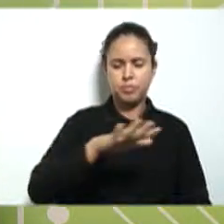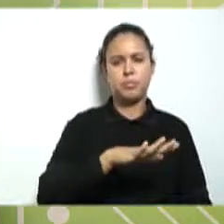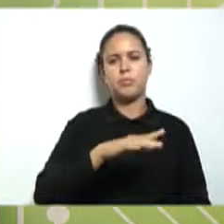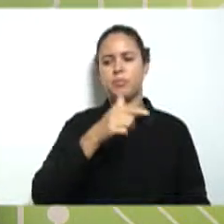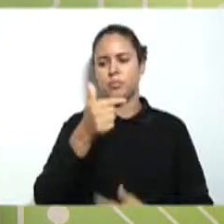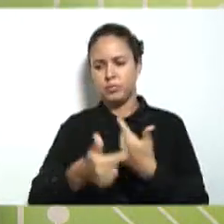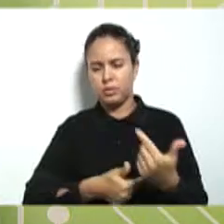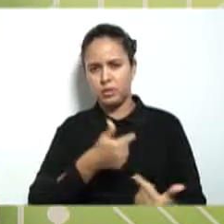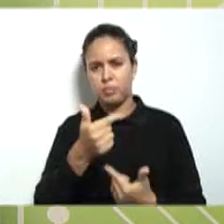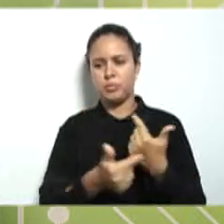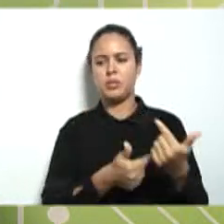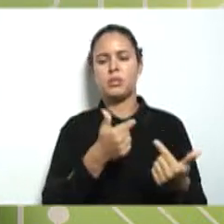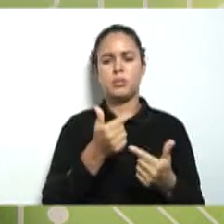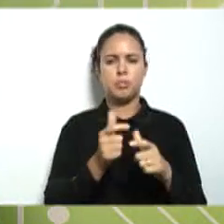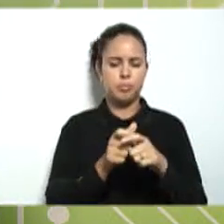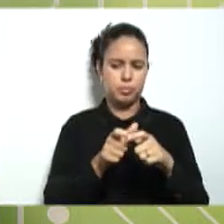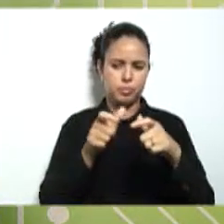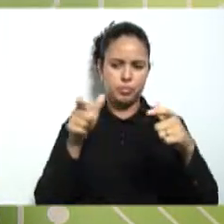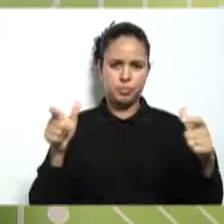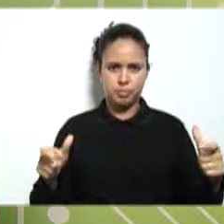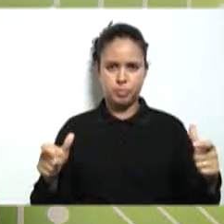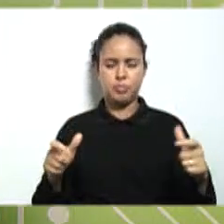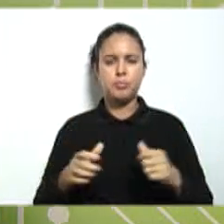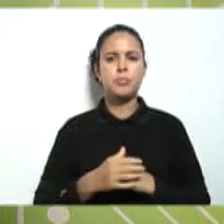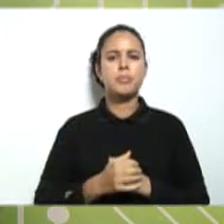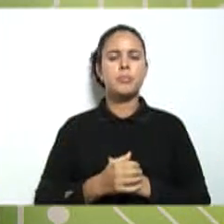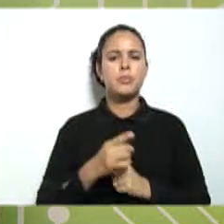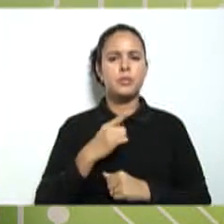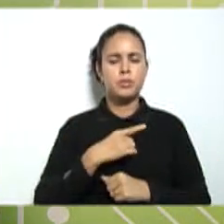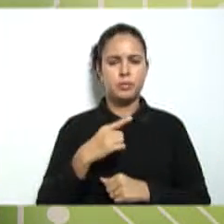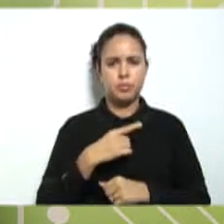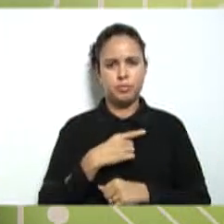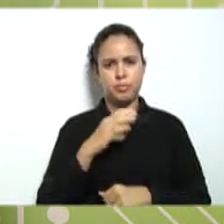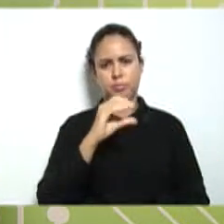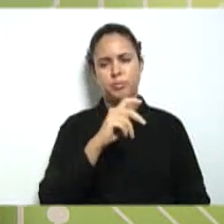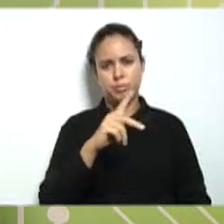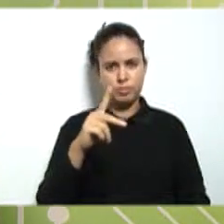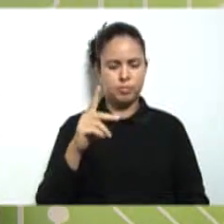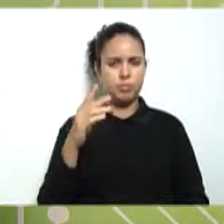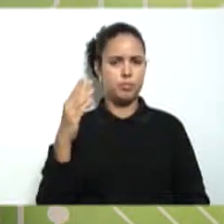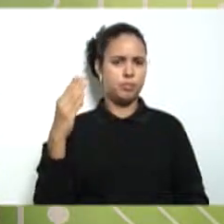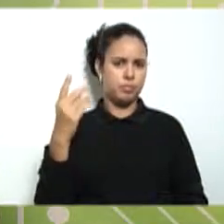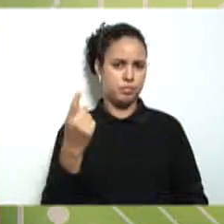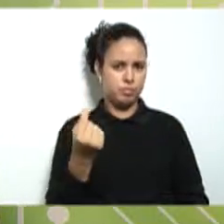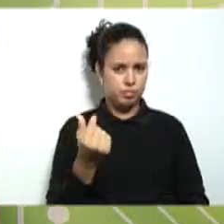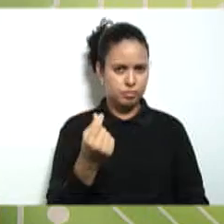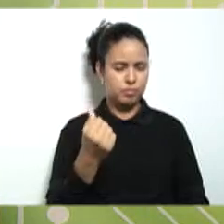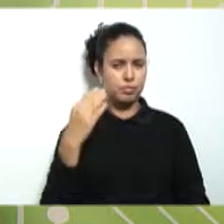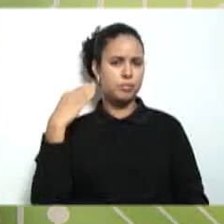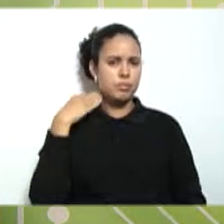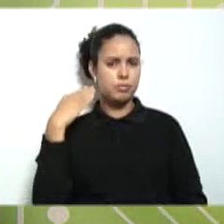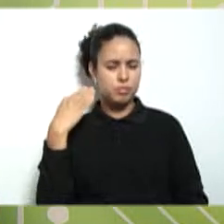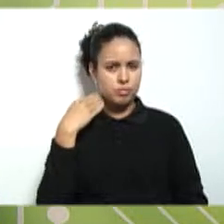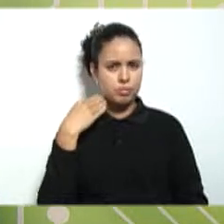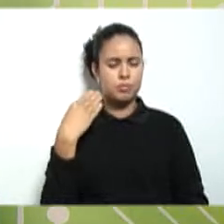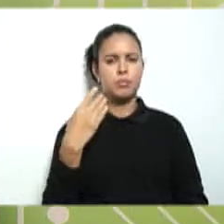O crédito é uma coisa muito poderosa. Nós temos cooperativas de crédito em muitos municípios brasileiros. Isso é muito importante para o desenvolvimento de uma